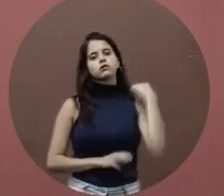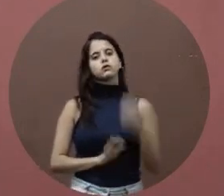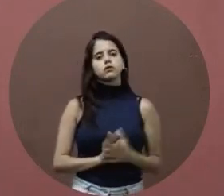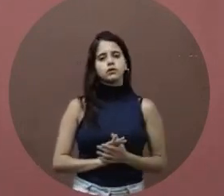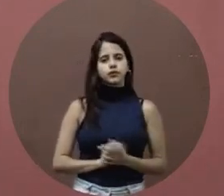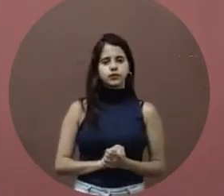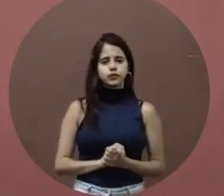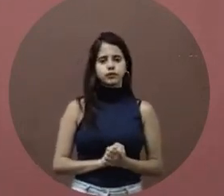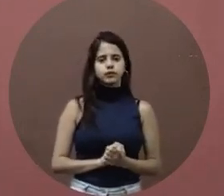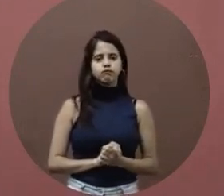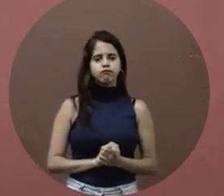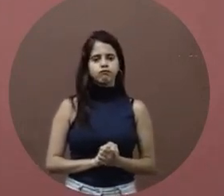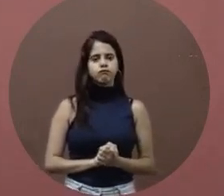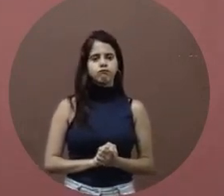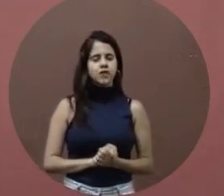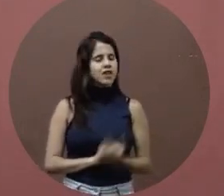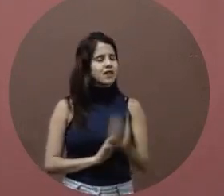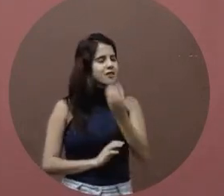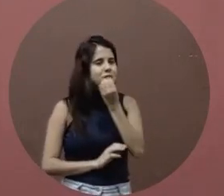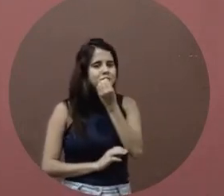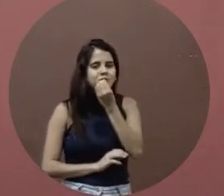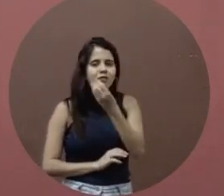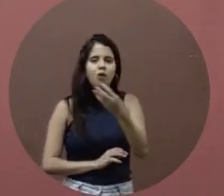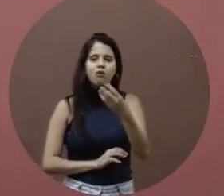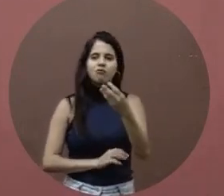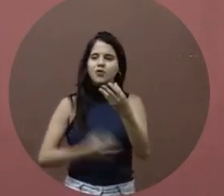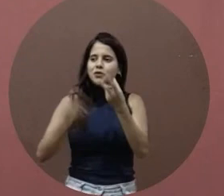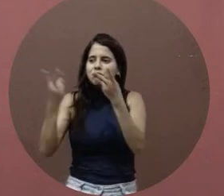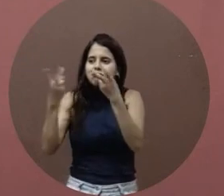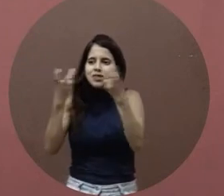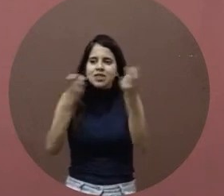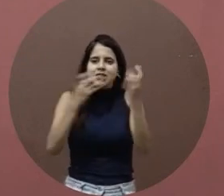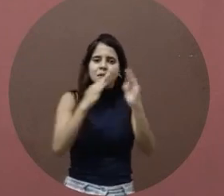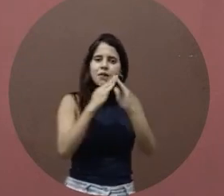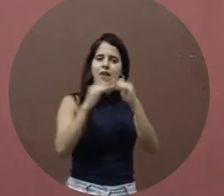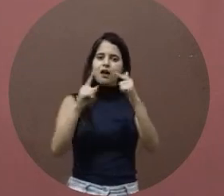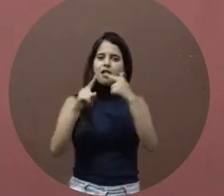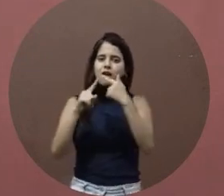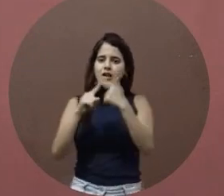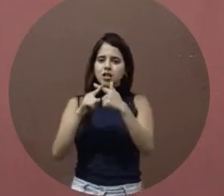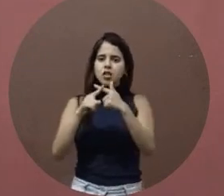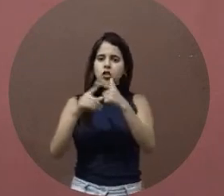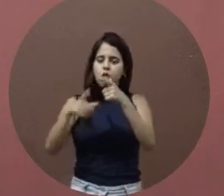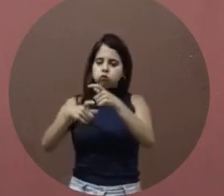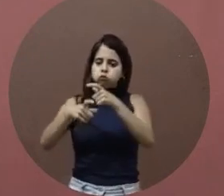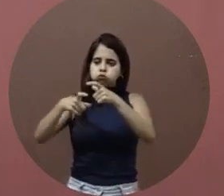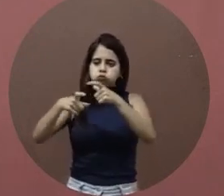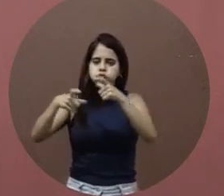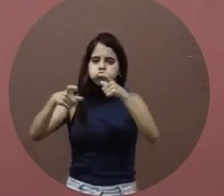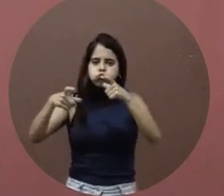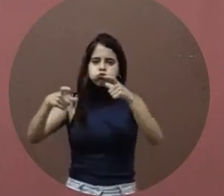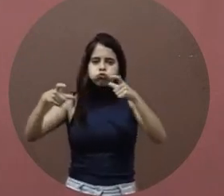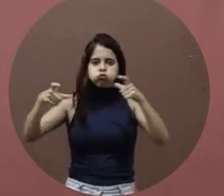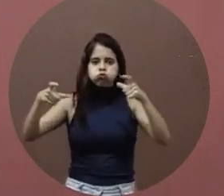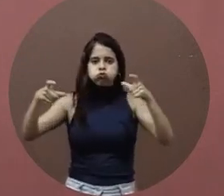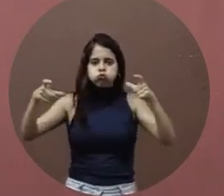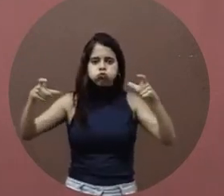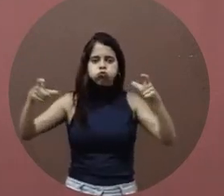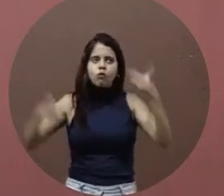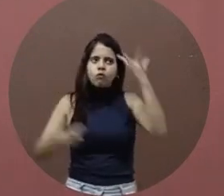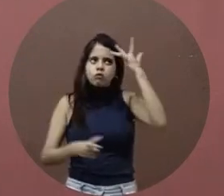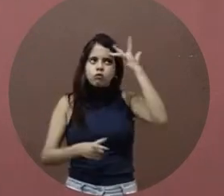Meus irmãos, que bênção a gente tem visto a igreja, né? A nossa igreja tem crescido, tem caminhado, tem amadurecido. Deus tem